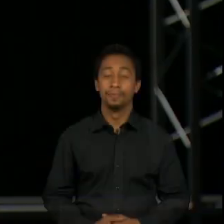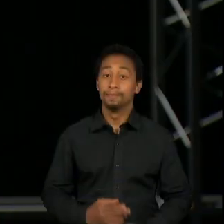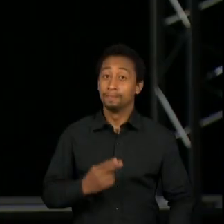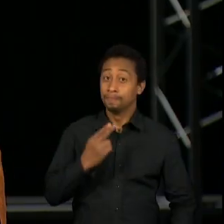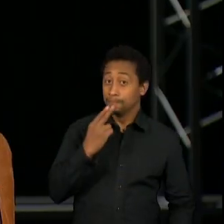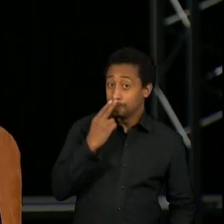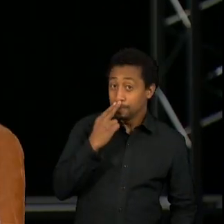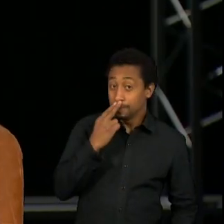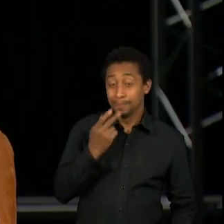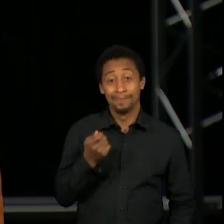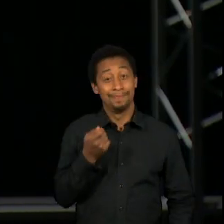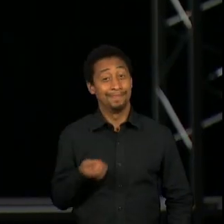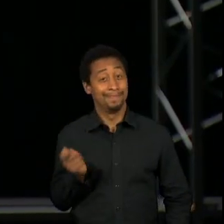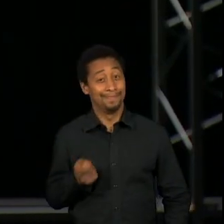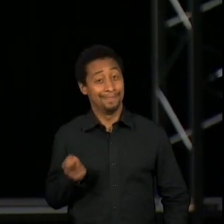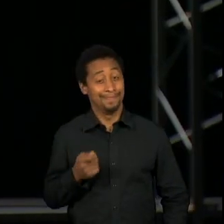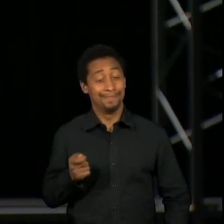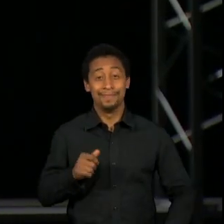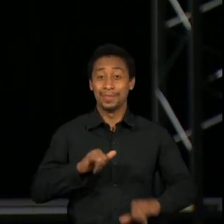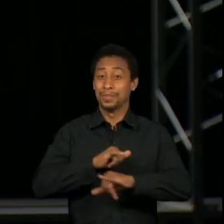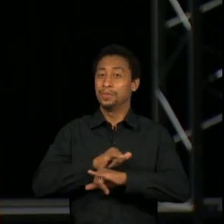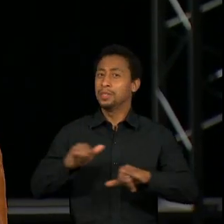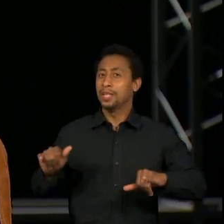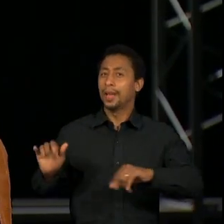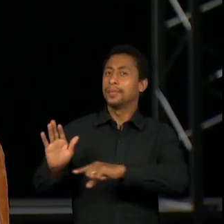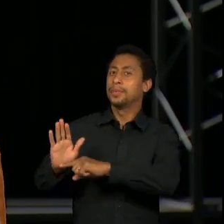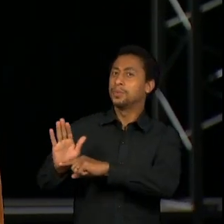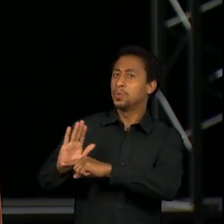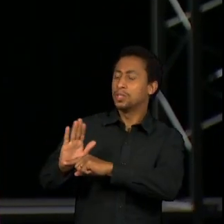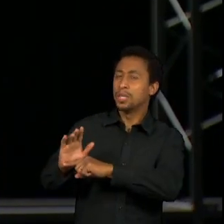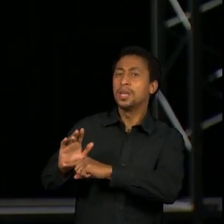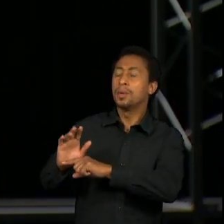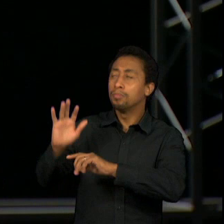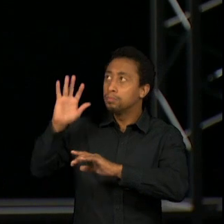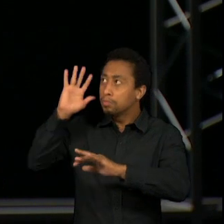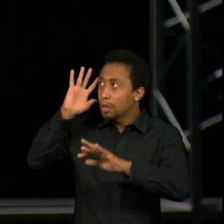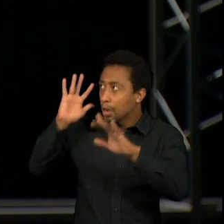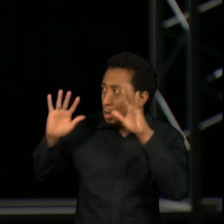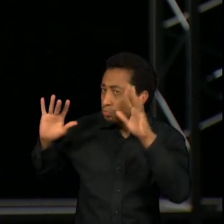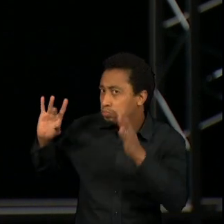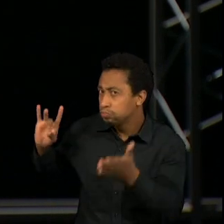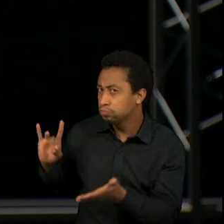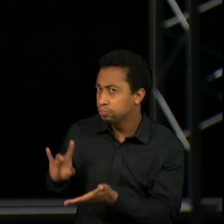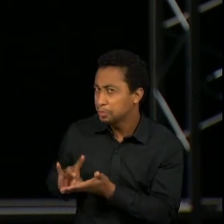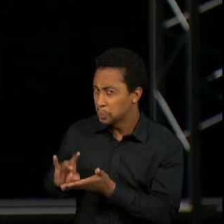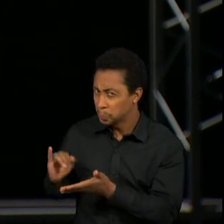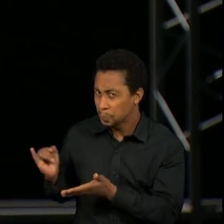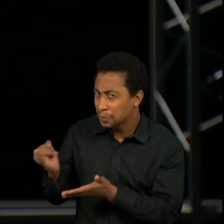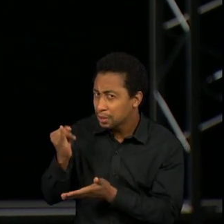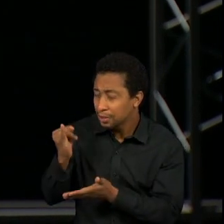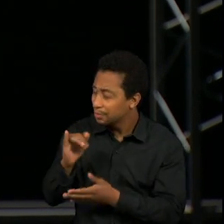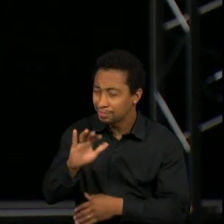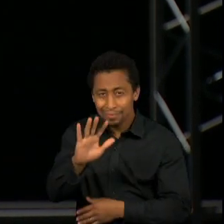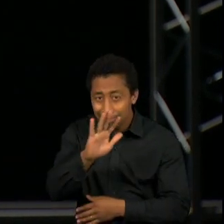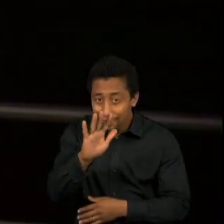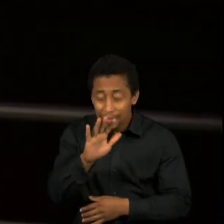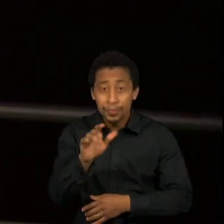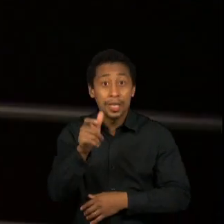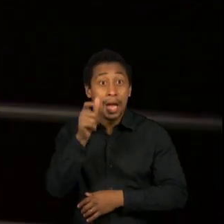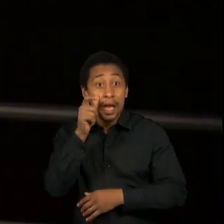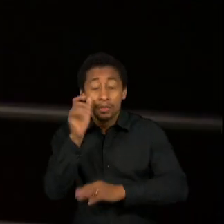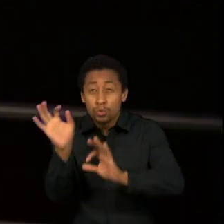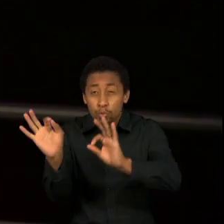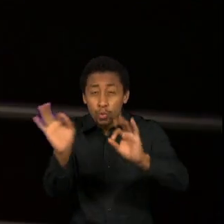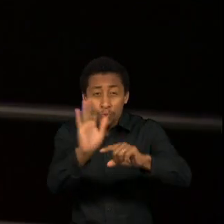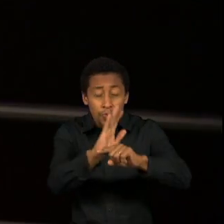Charles Chaplin dizia que no cinema não é a realidade que importa, e sim o que o filme pode nos levar a imaginar.